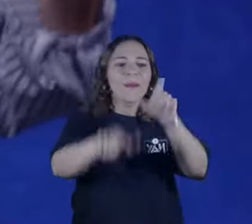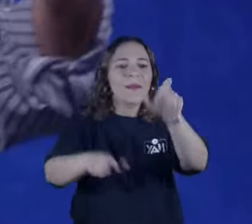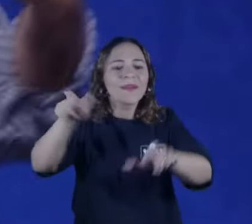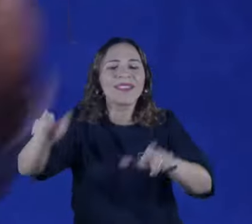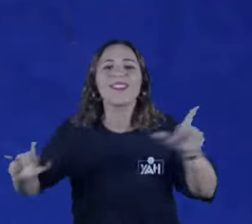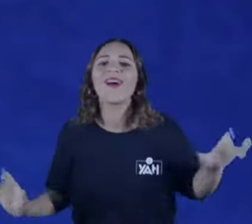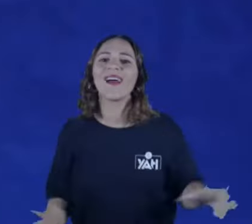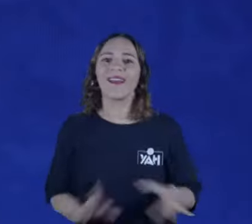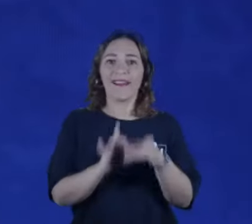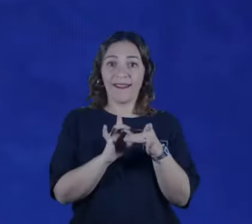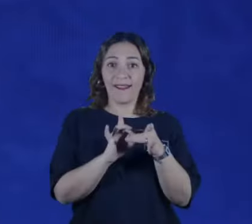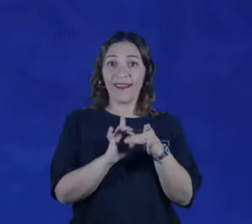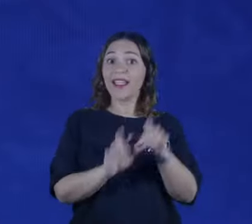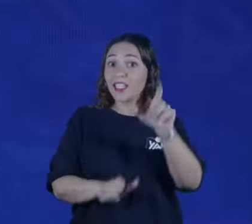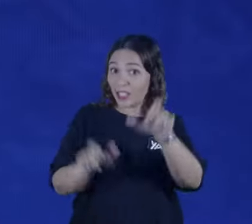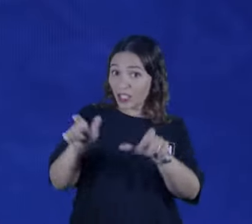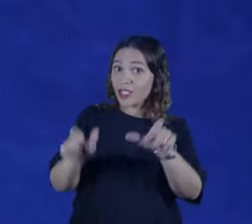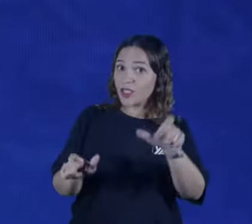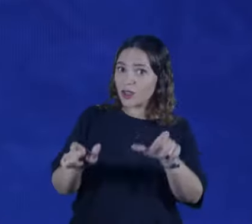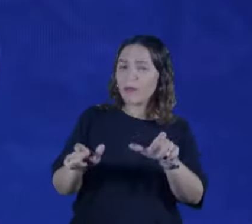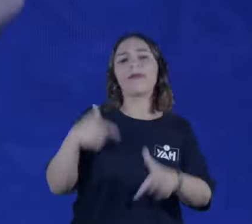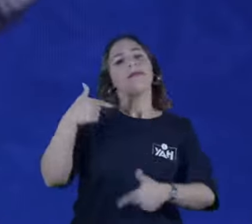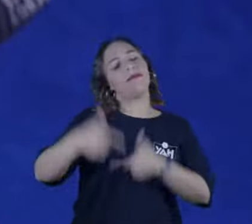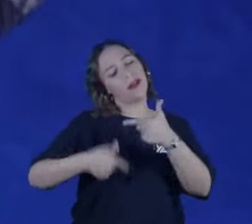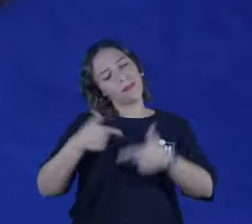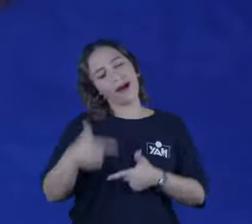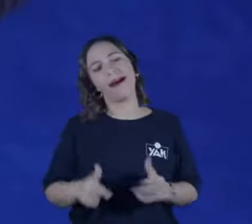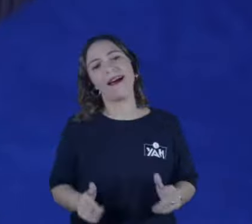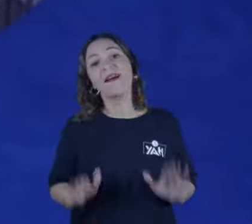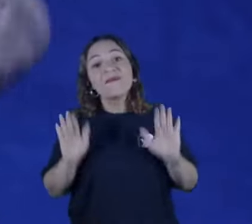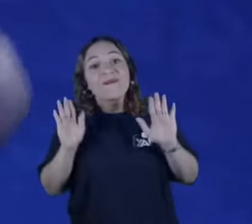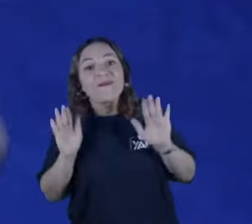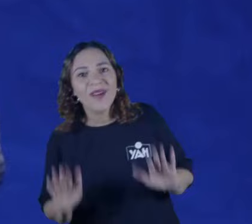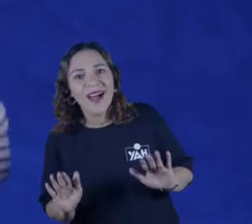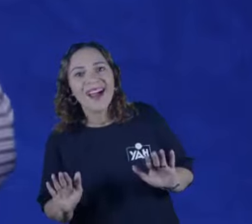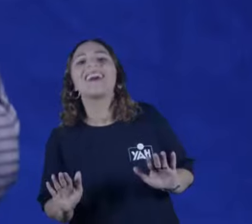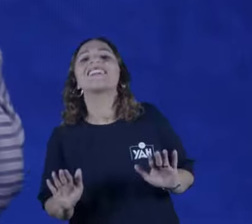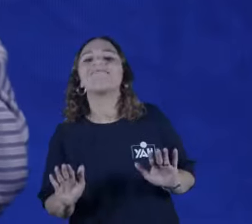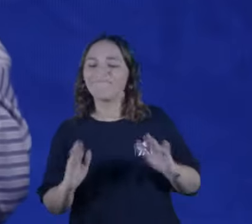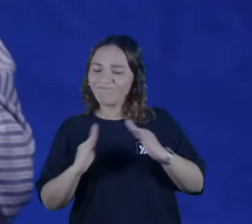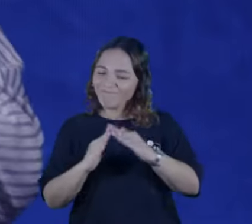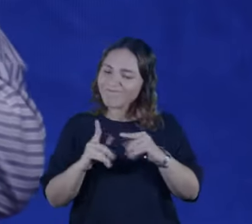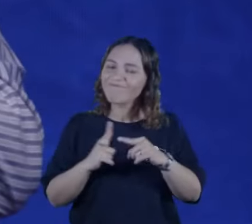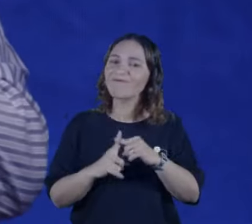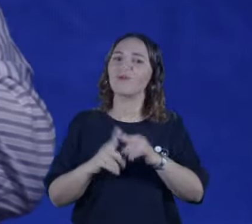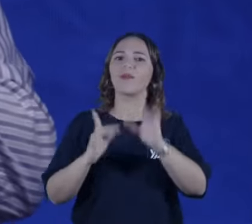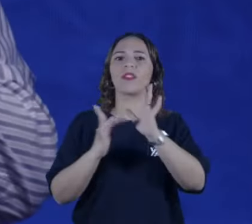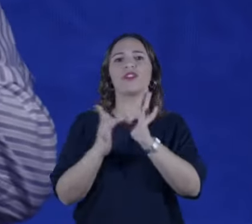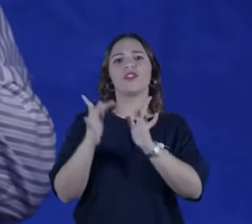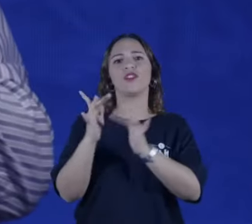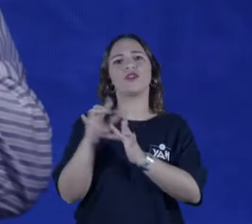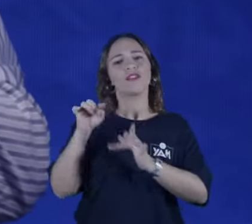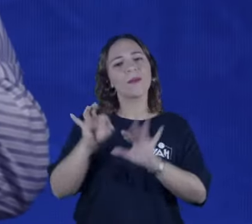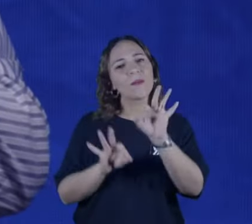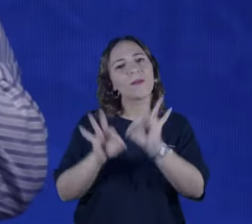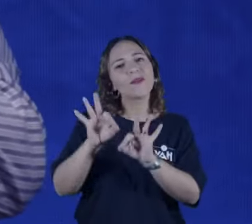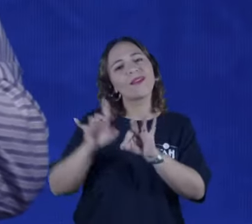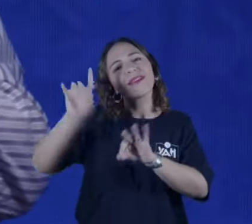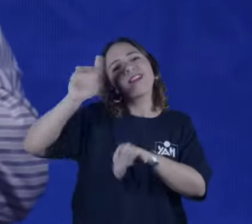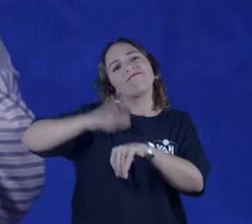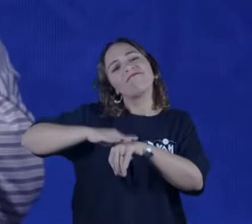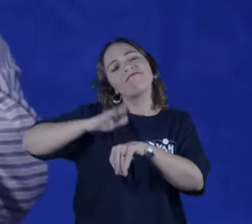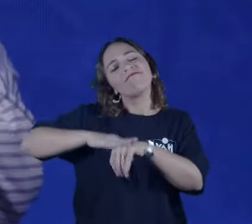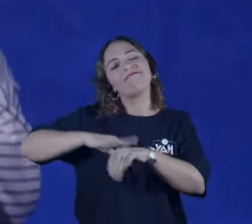pessoas. E gente dá trabalho. Mas ainda assim, a igreja de Jesus é o projeto de Deus